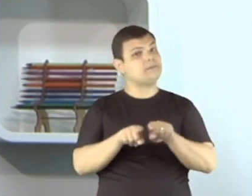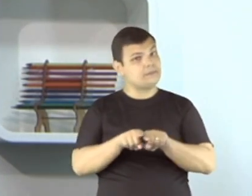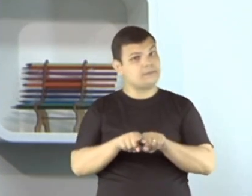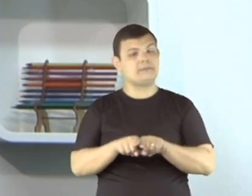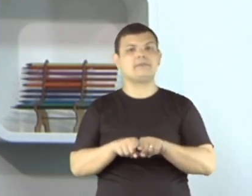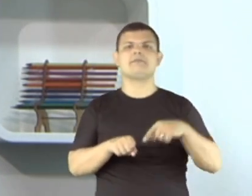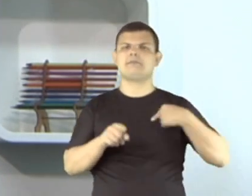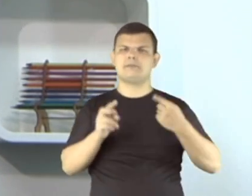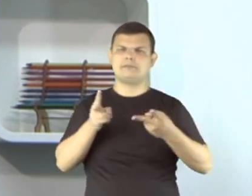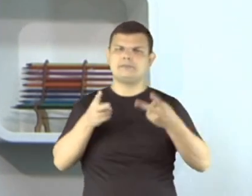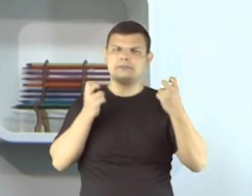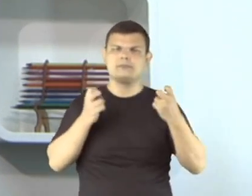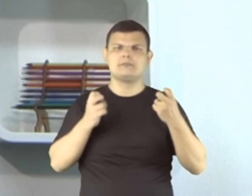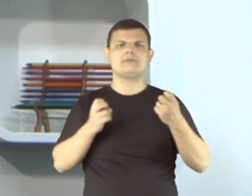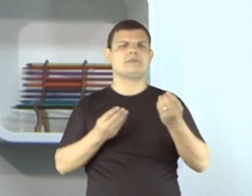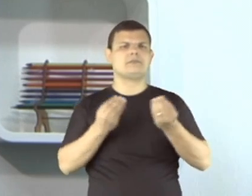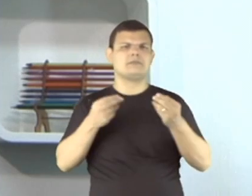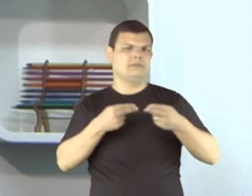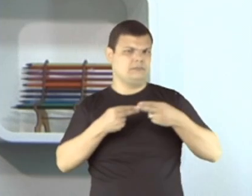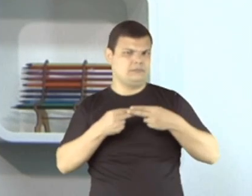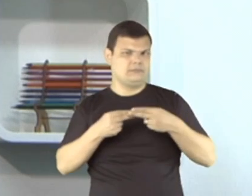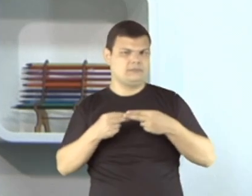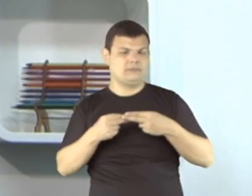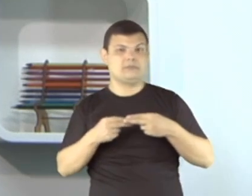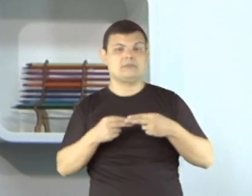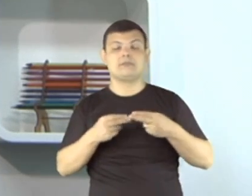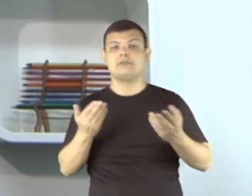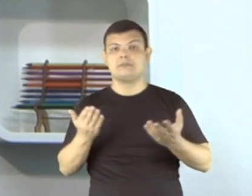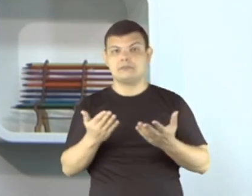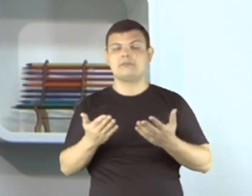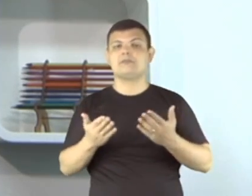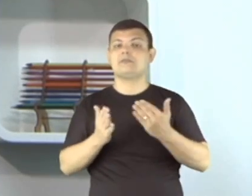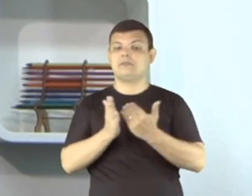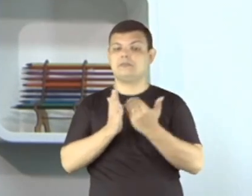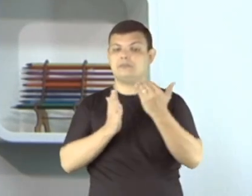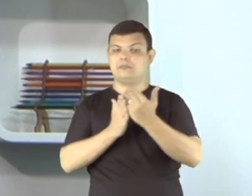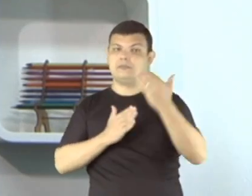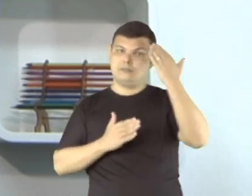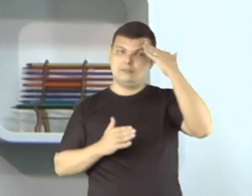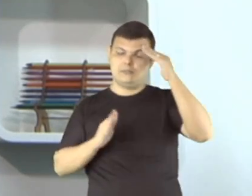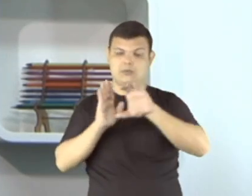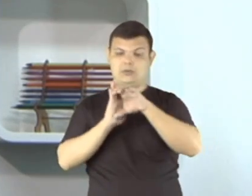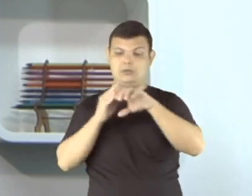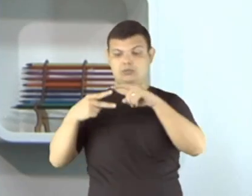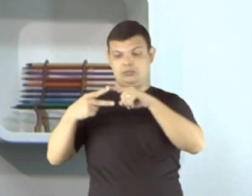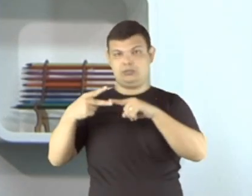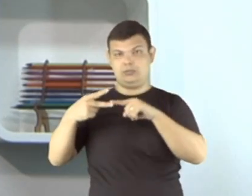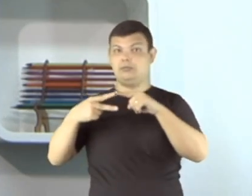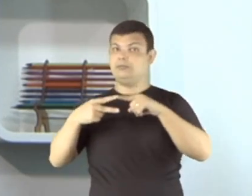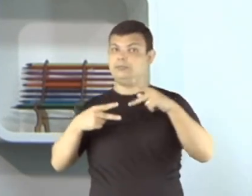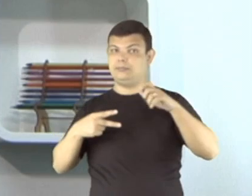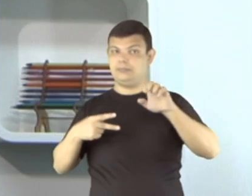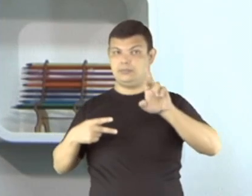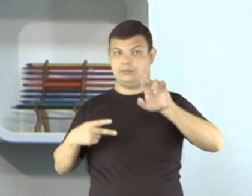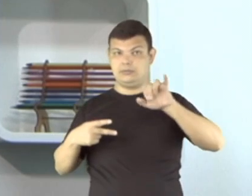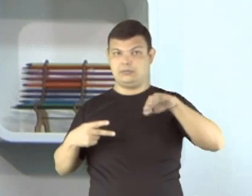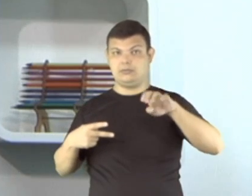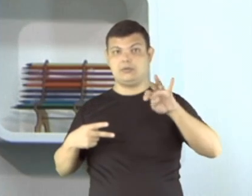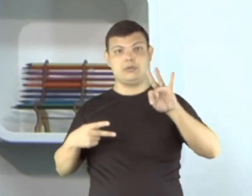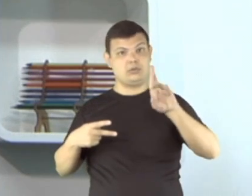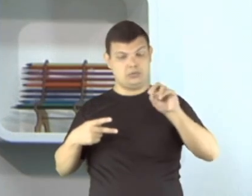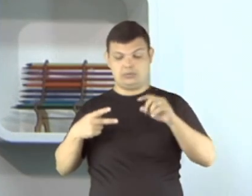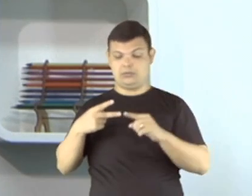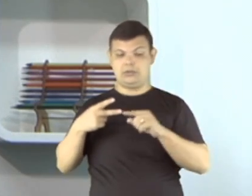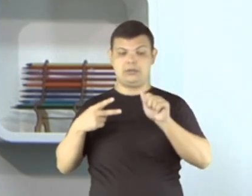percebendo como nós podemos utilizar isso. E aí vamos entender dois conceitos, perímetro e área. Isso é